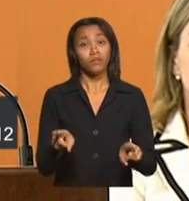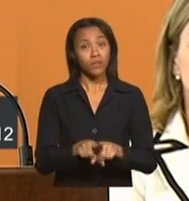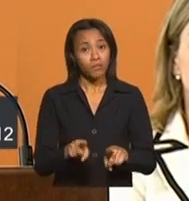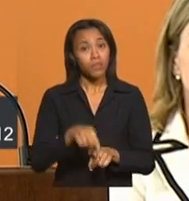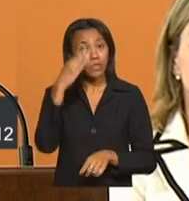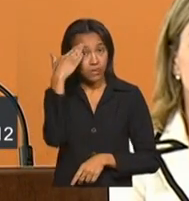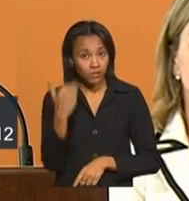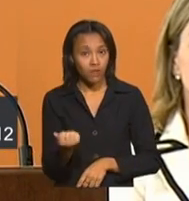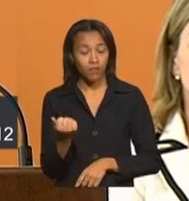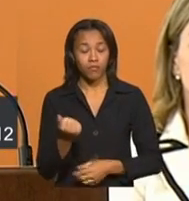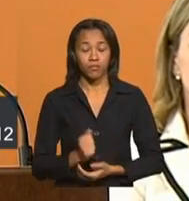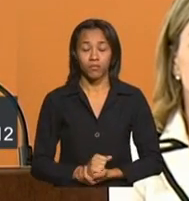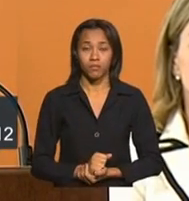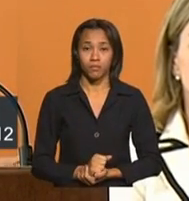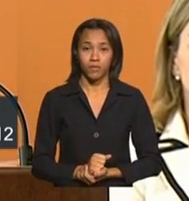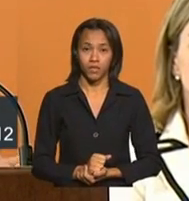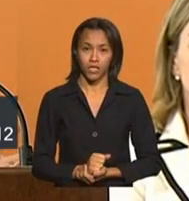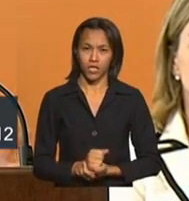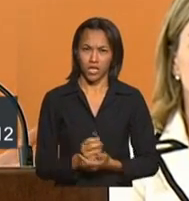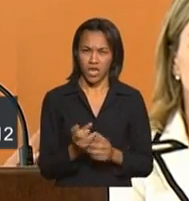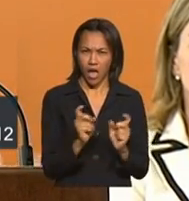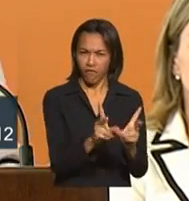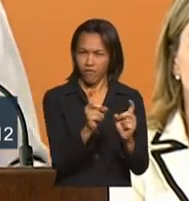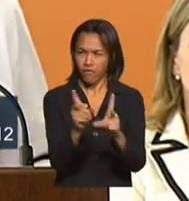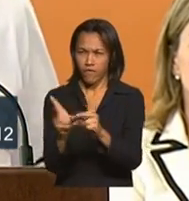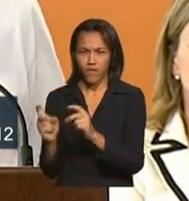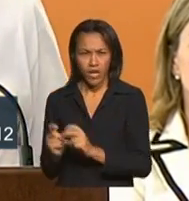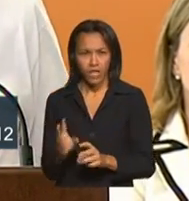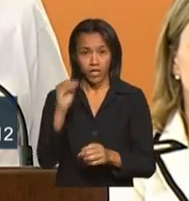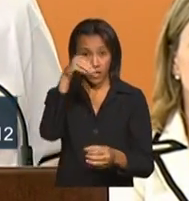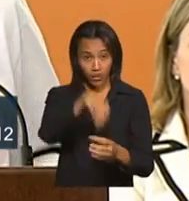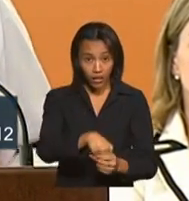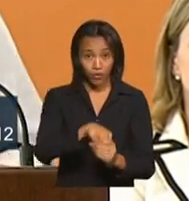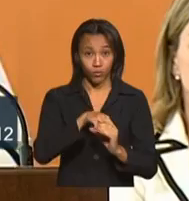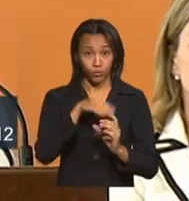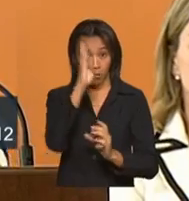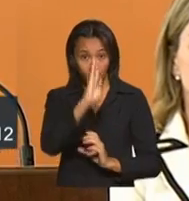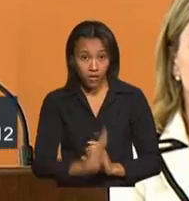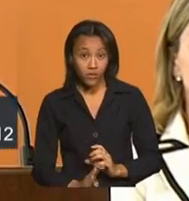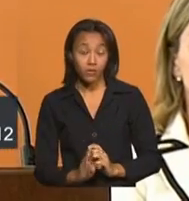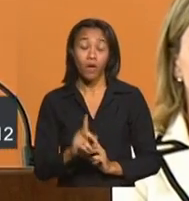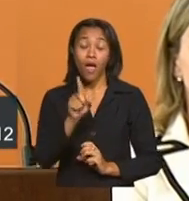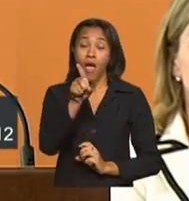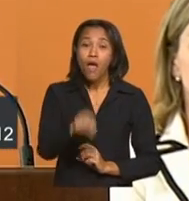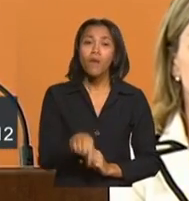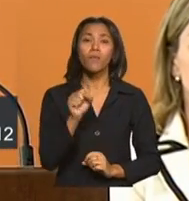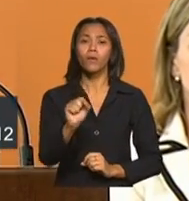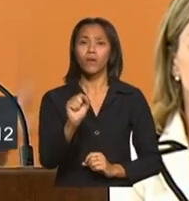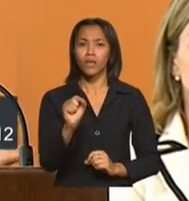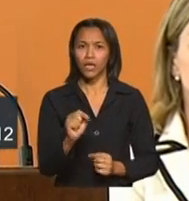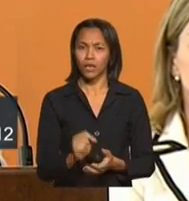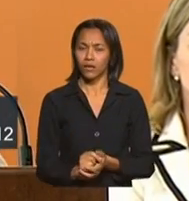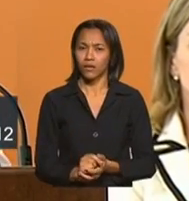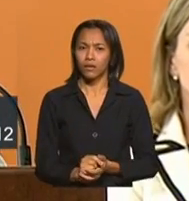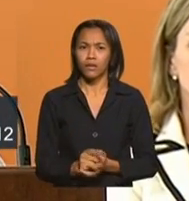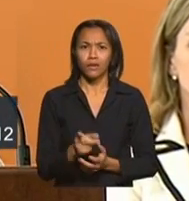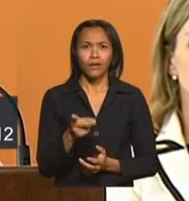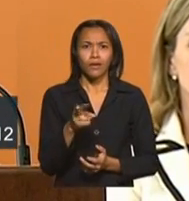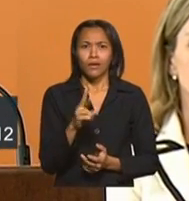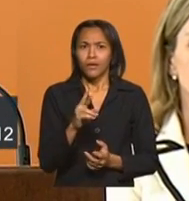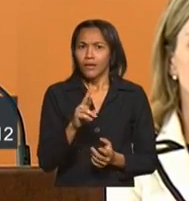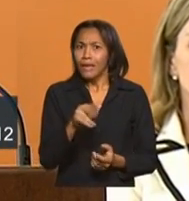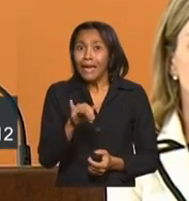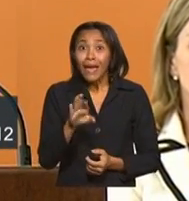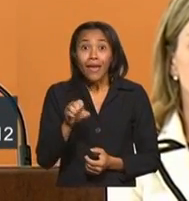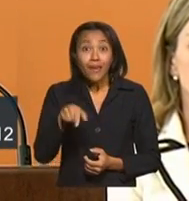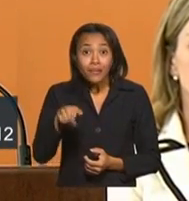reconhece no seu mercado interno uma das maiores riquezas que tem